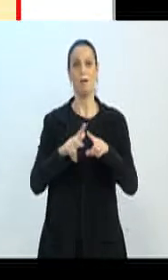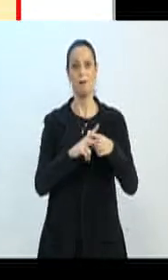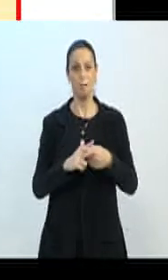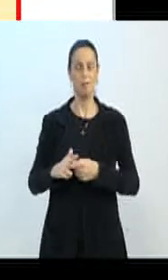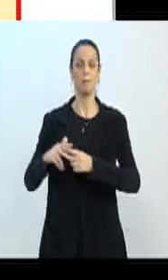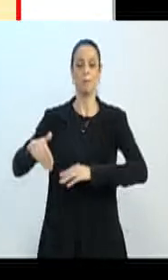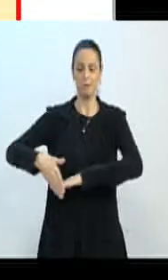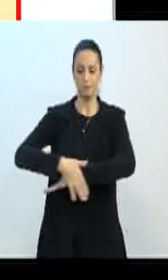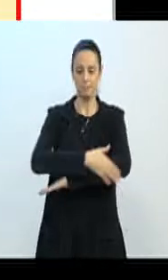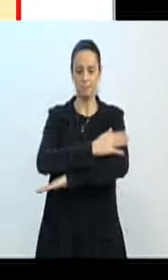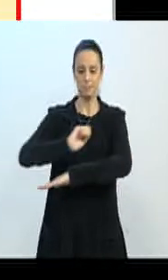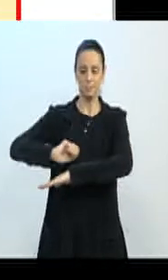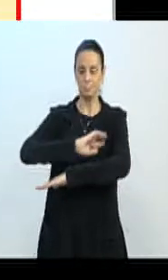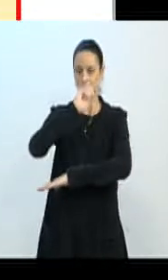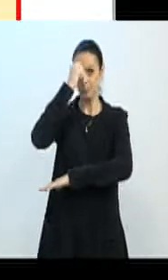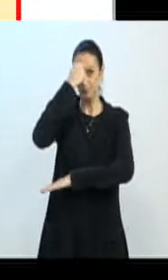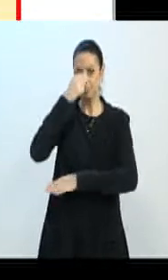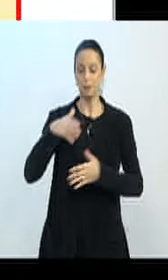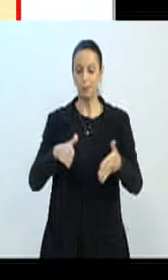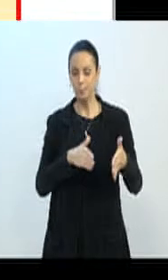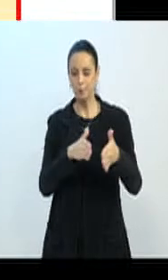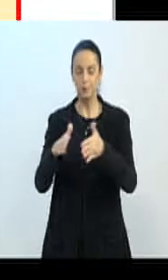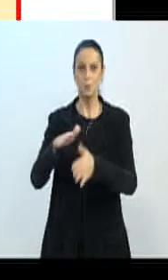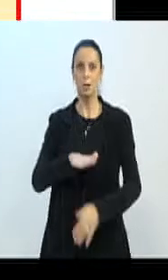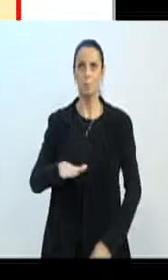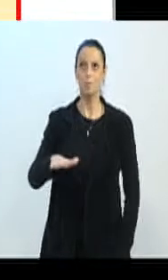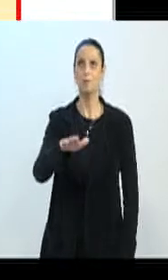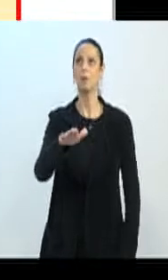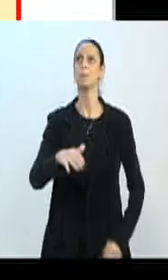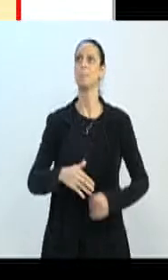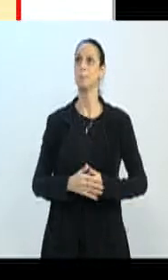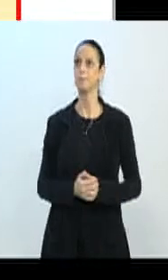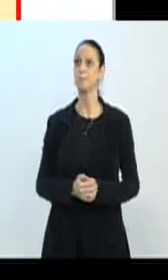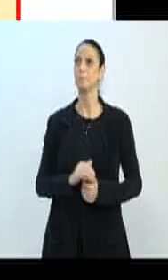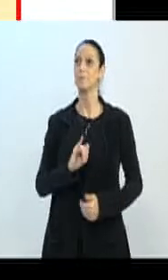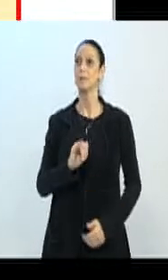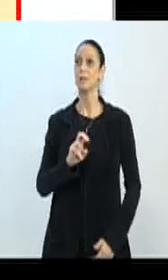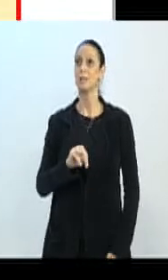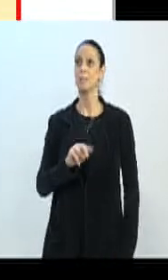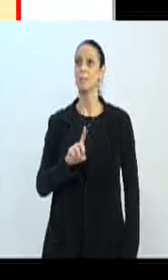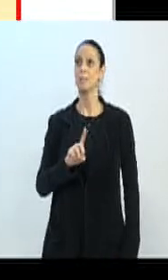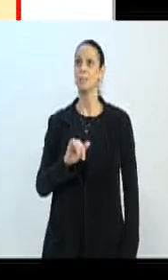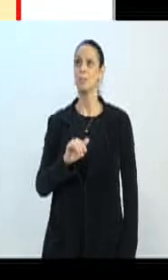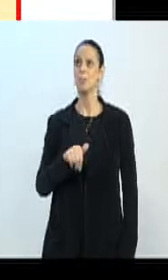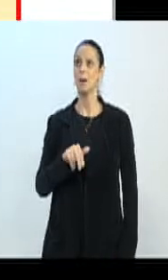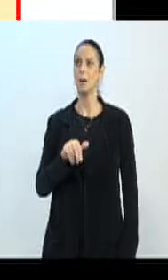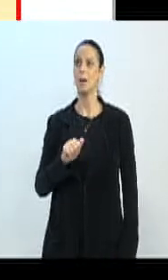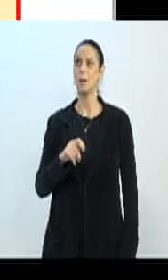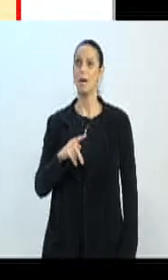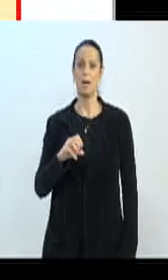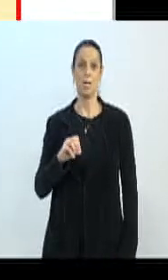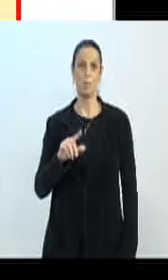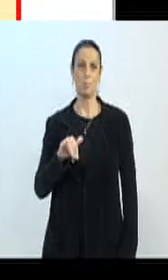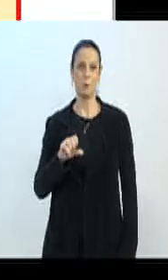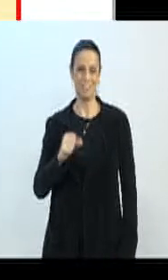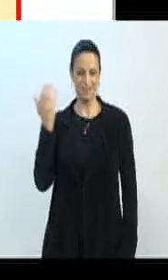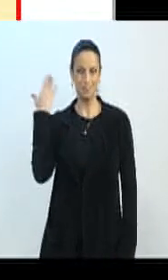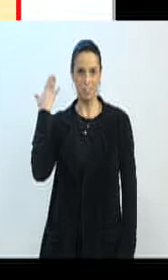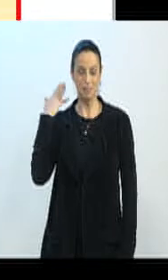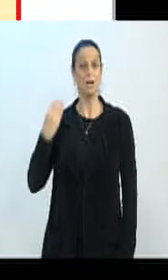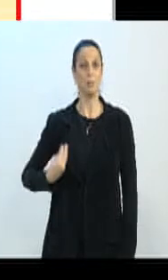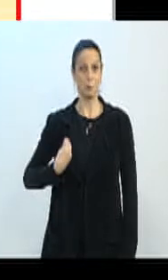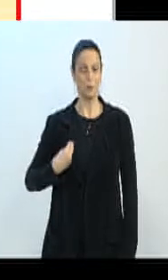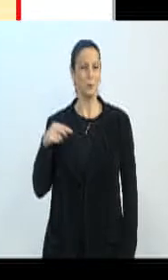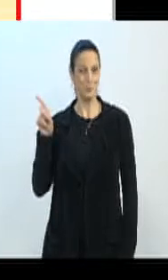é eles acesso do loteamento em de lápis onde o residir alguns anos quando começou a minha história nas